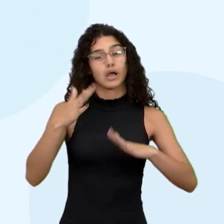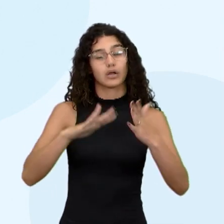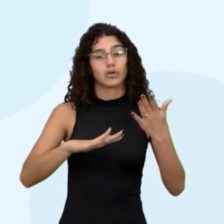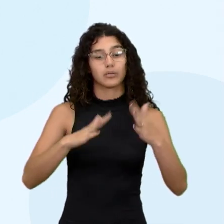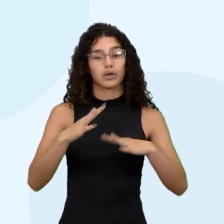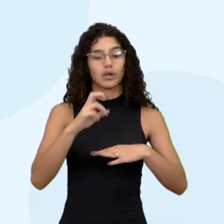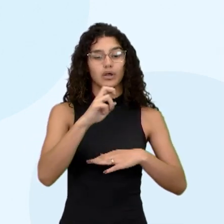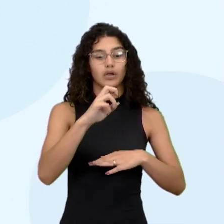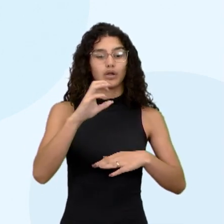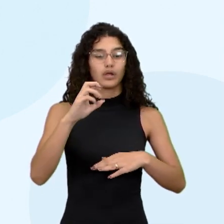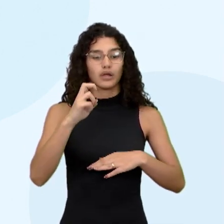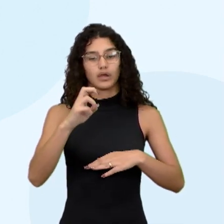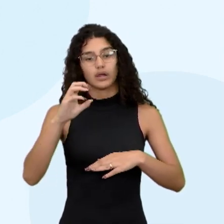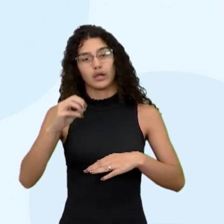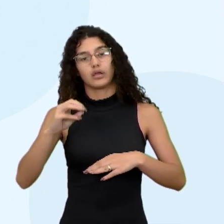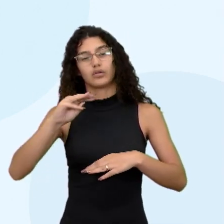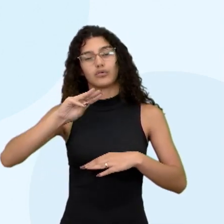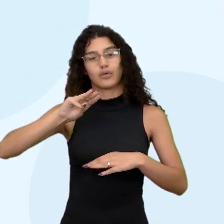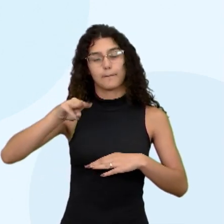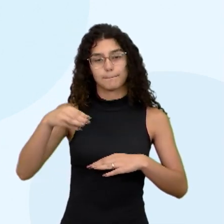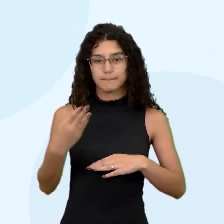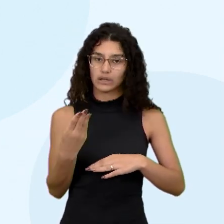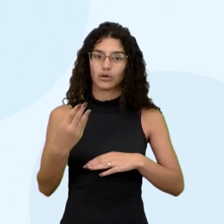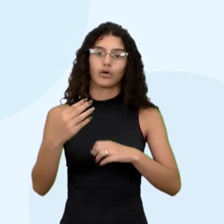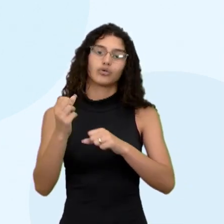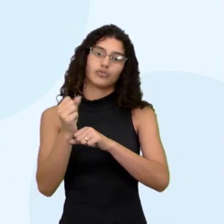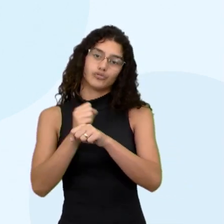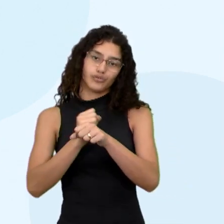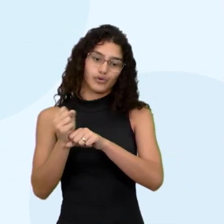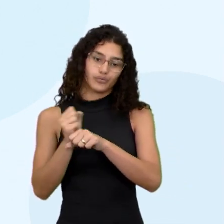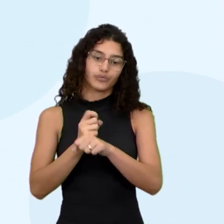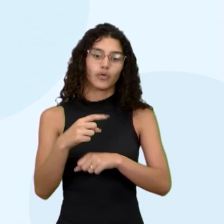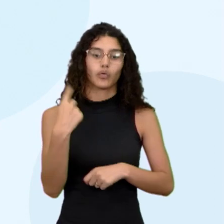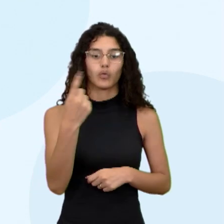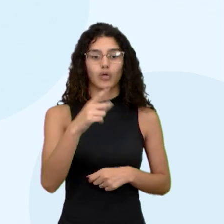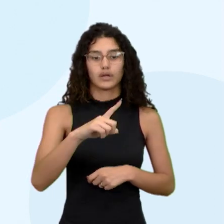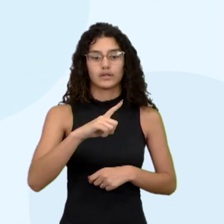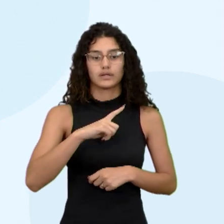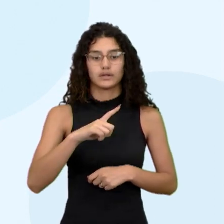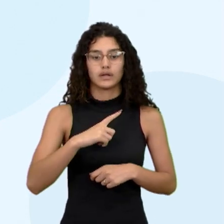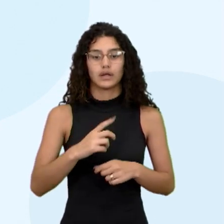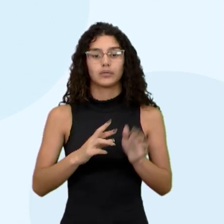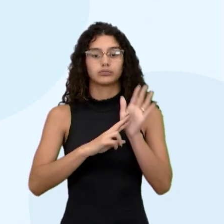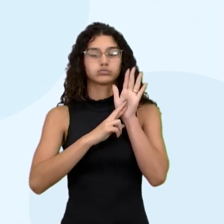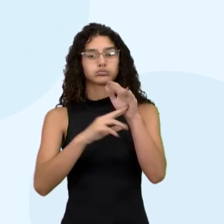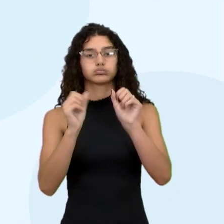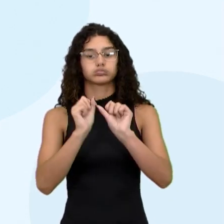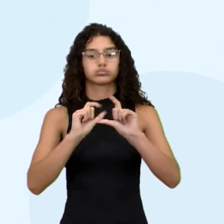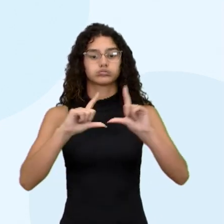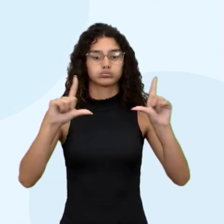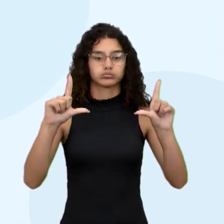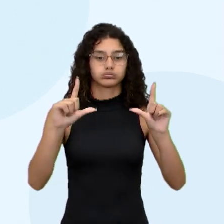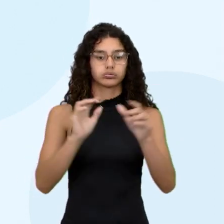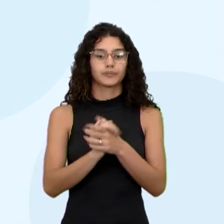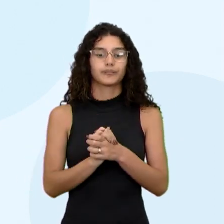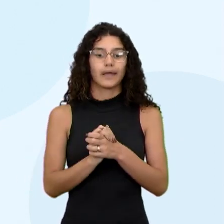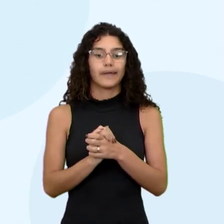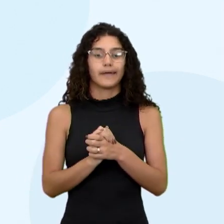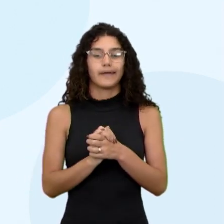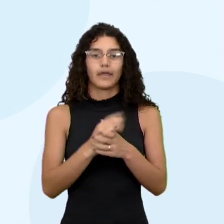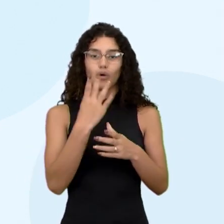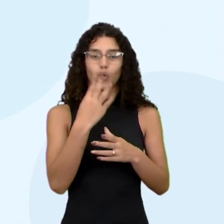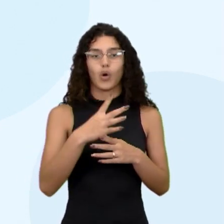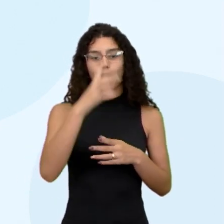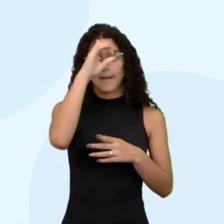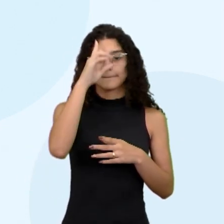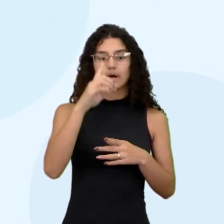torno de 550 milhões de anos, né? Então nós temos aí, né, aparecendo aí em amarelo uma parte